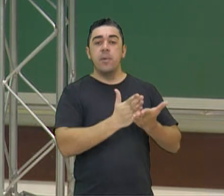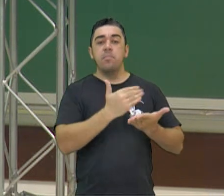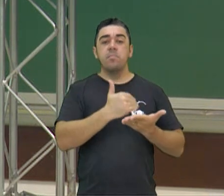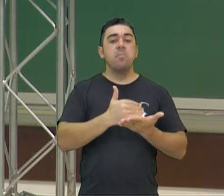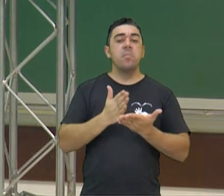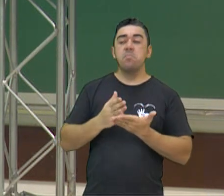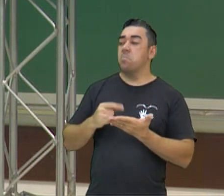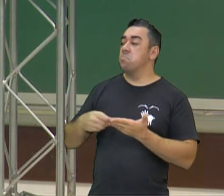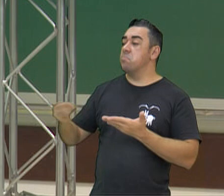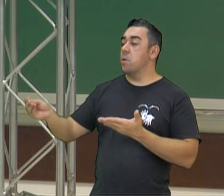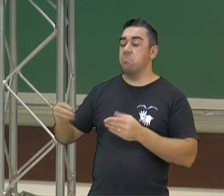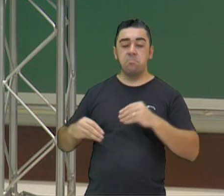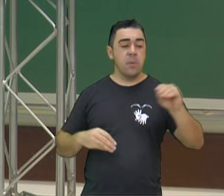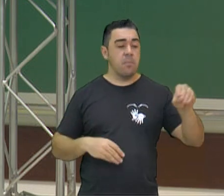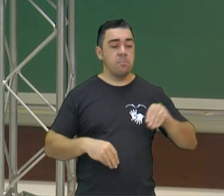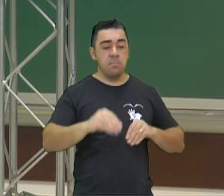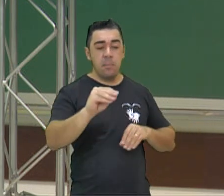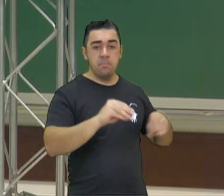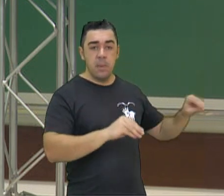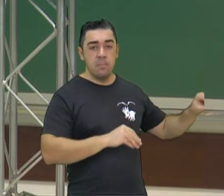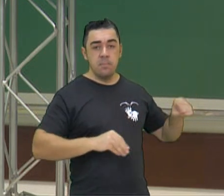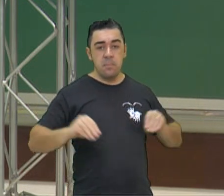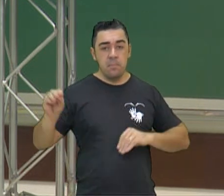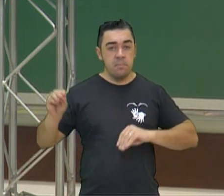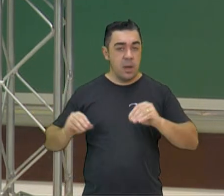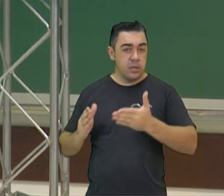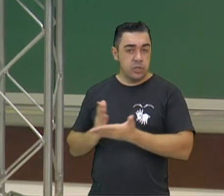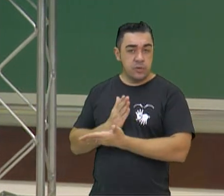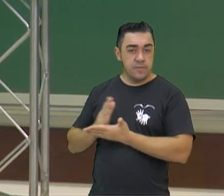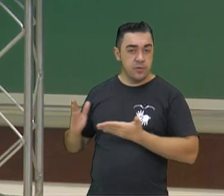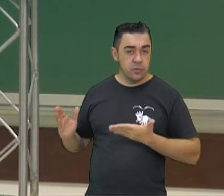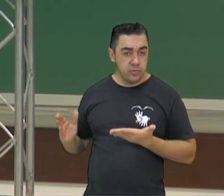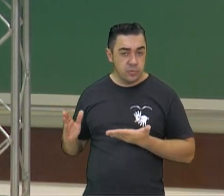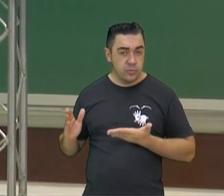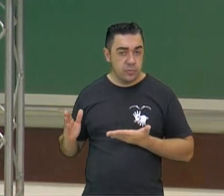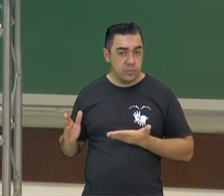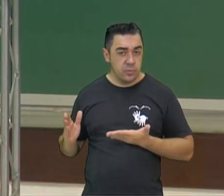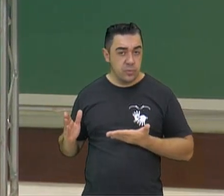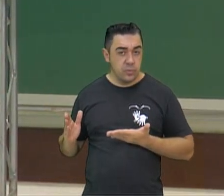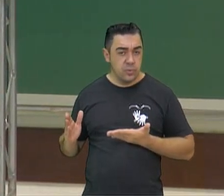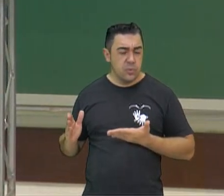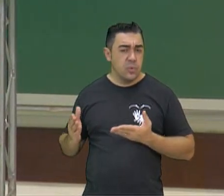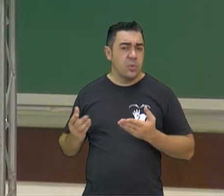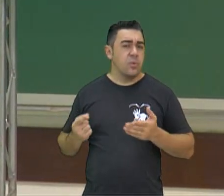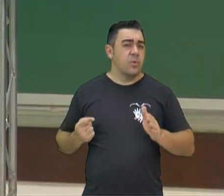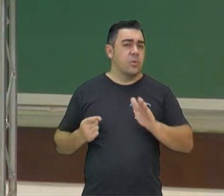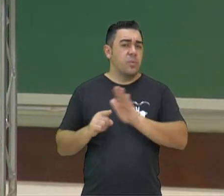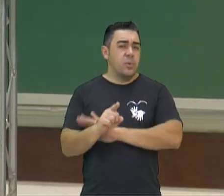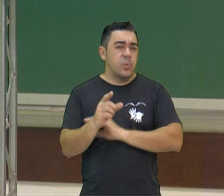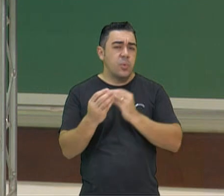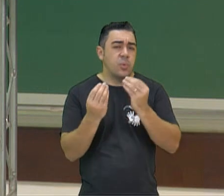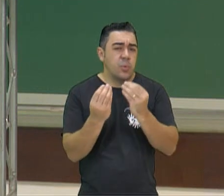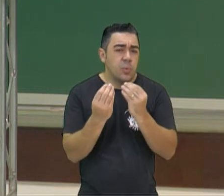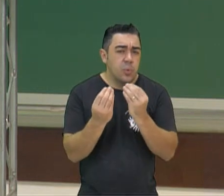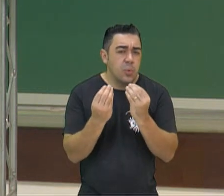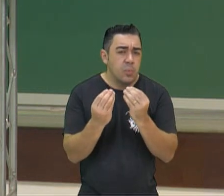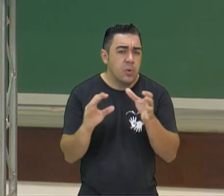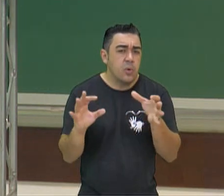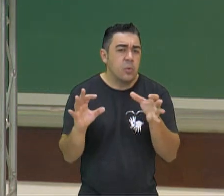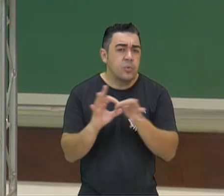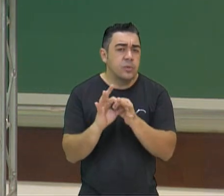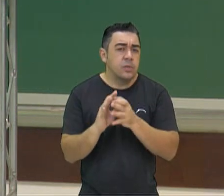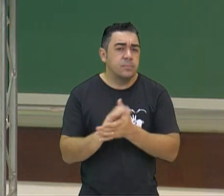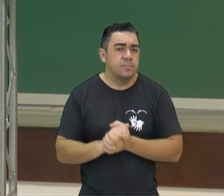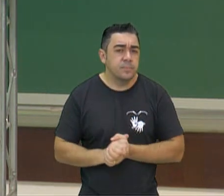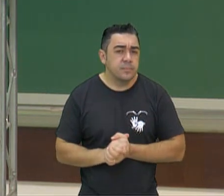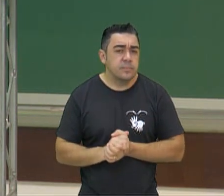foi pensada na hora de traçar com uma régua a divisão dos países. Como que eu vou unir